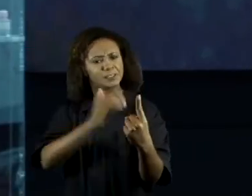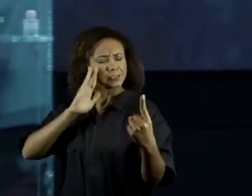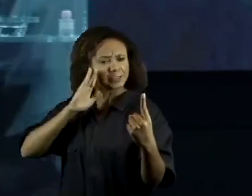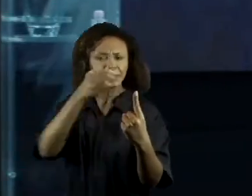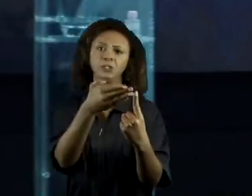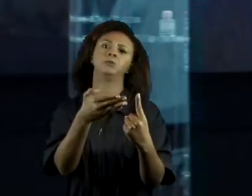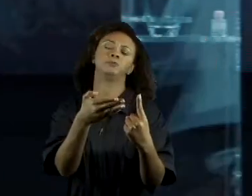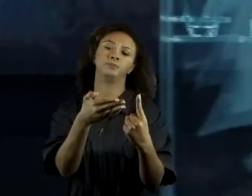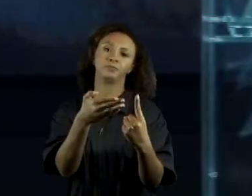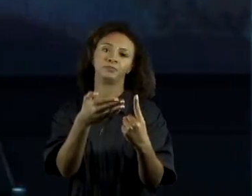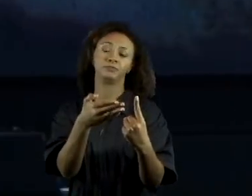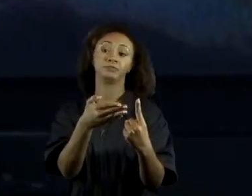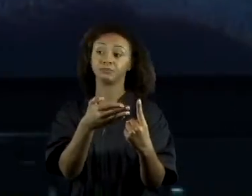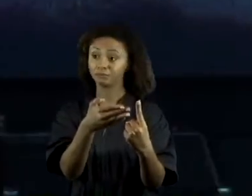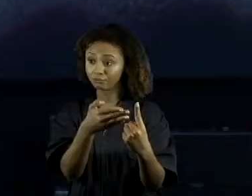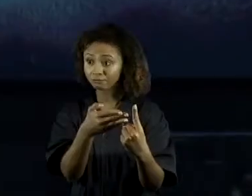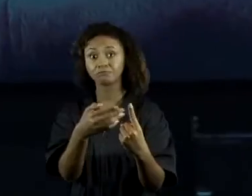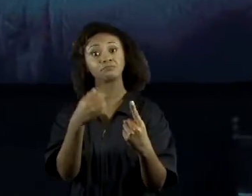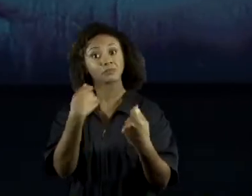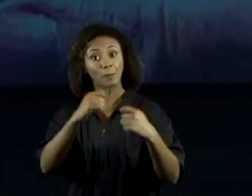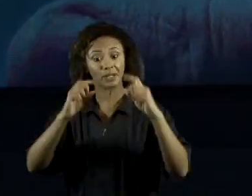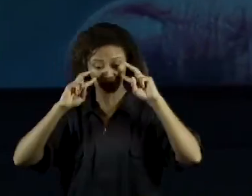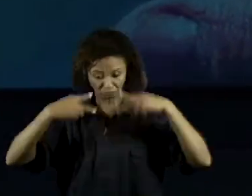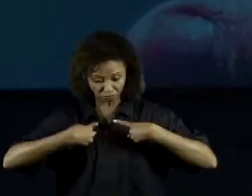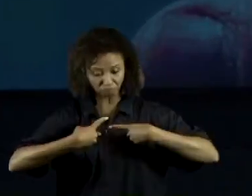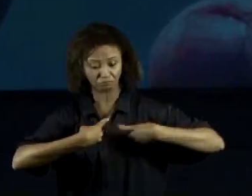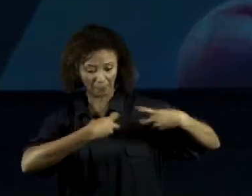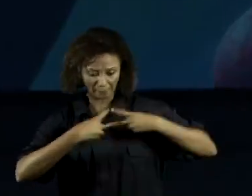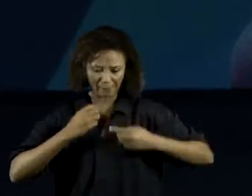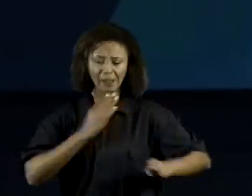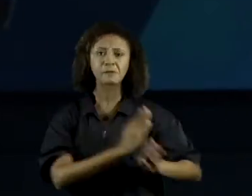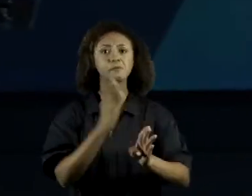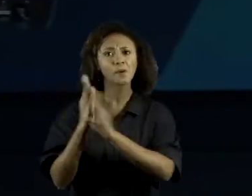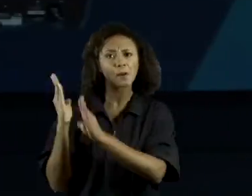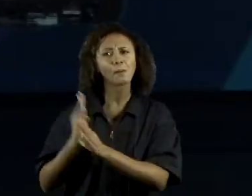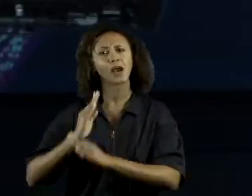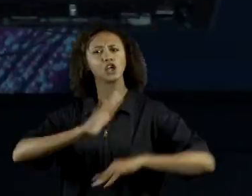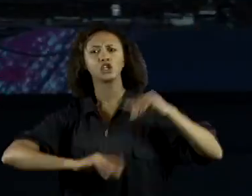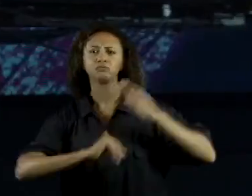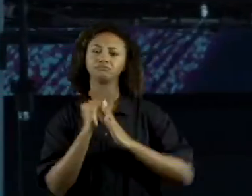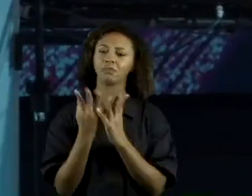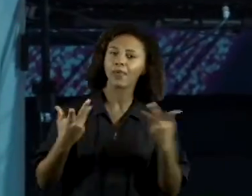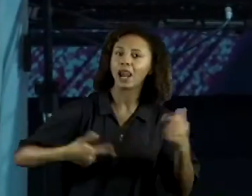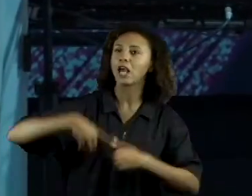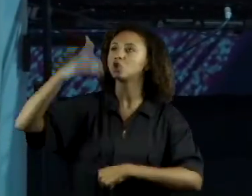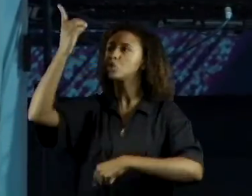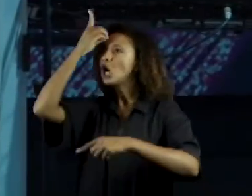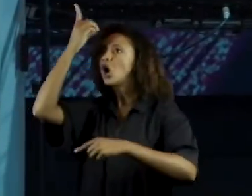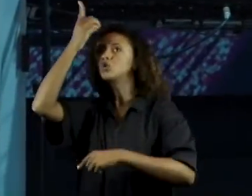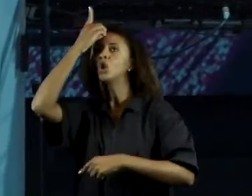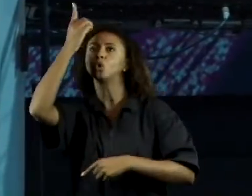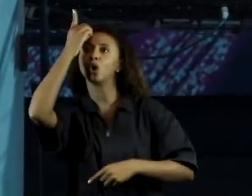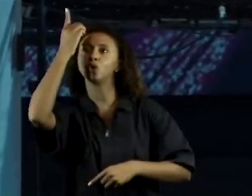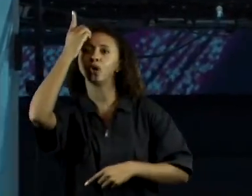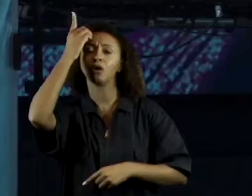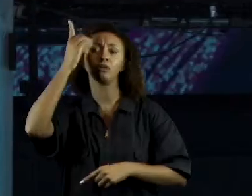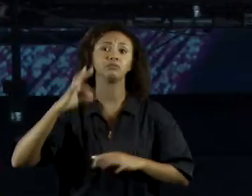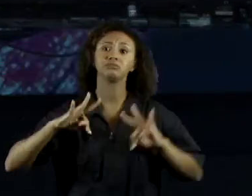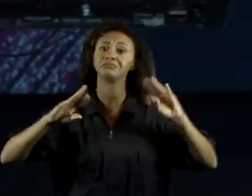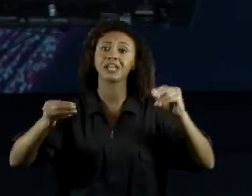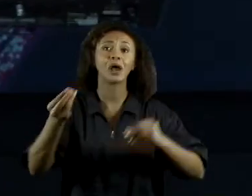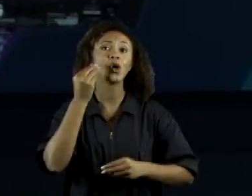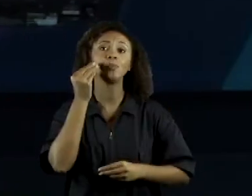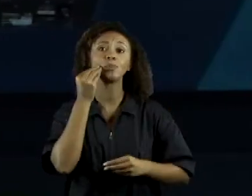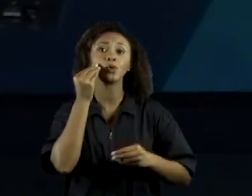Que você vai descobrir os dons, os talentos e as oportunidades vão conspirar a teu favor.